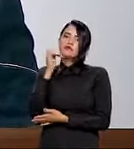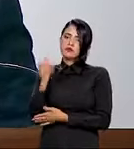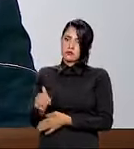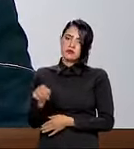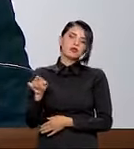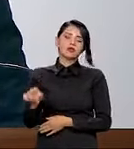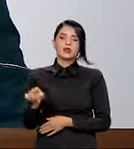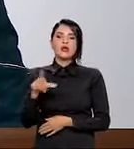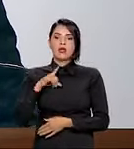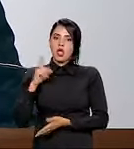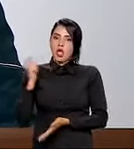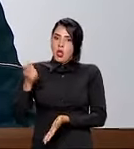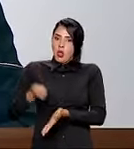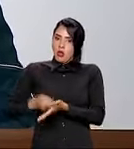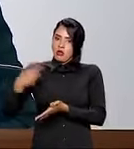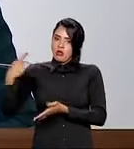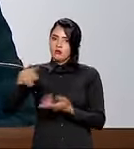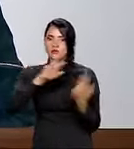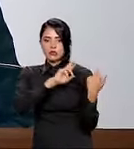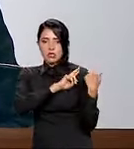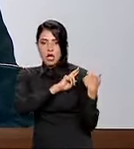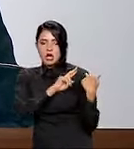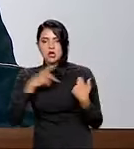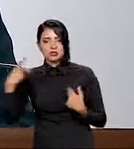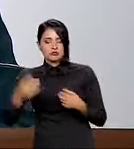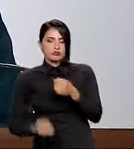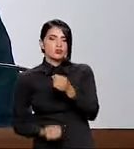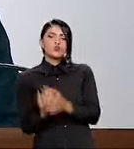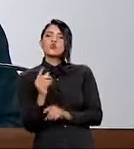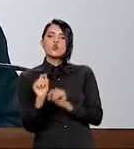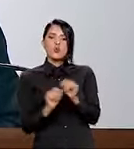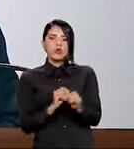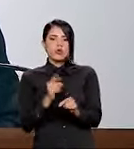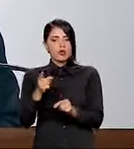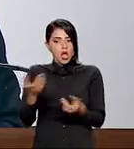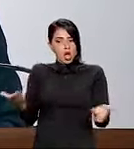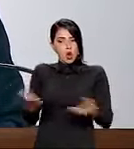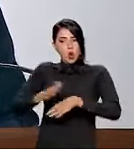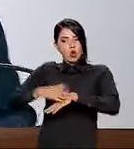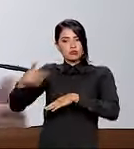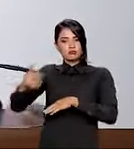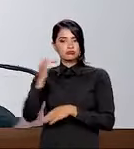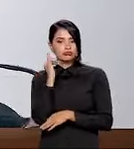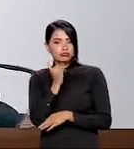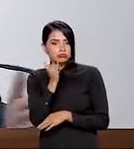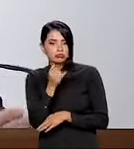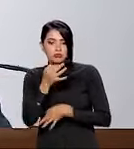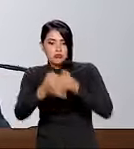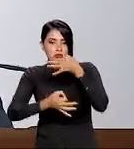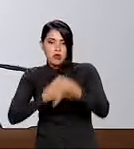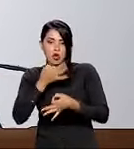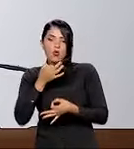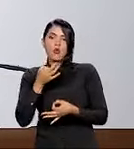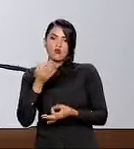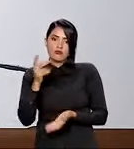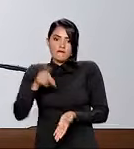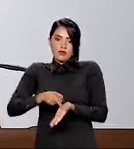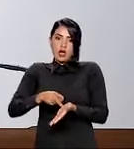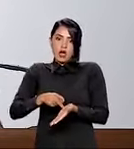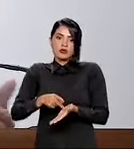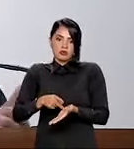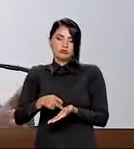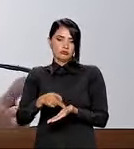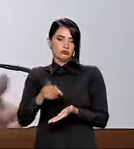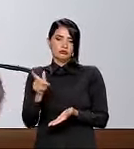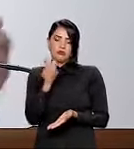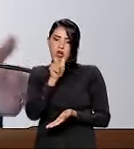ele que é da obrigação dele construir a narrativa dele, sabe, com os fatos verdadeiros. Eu